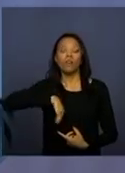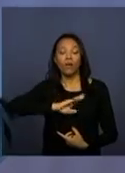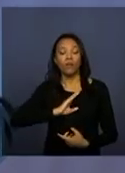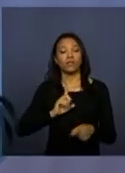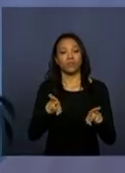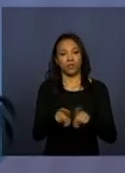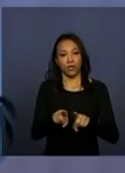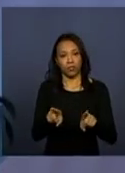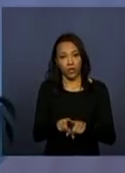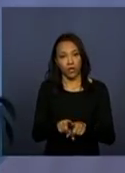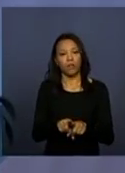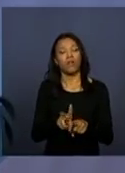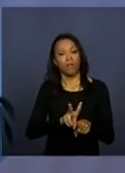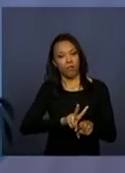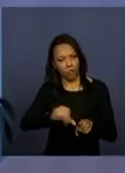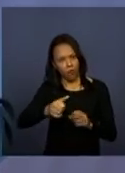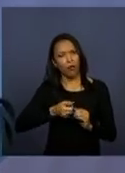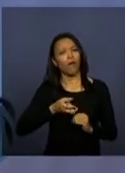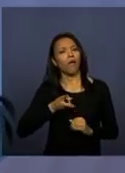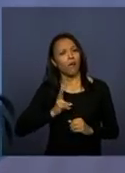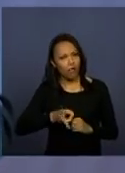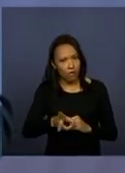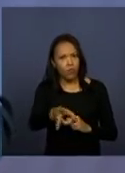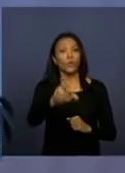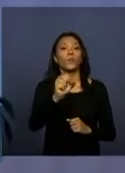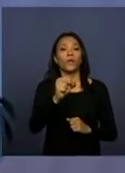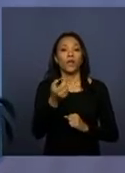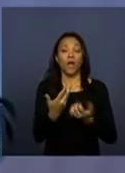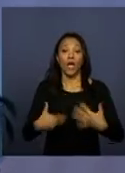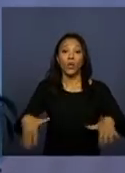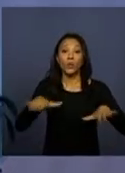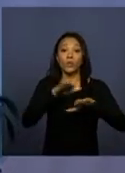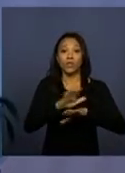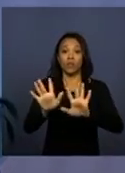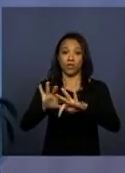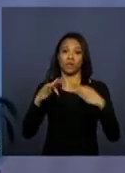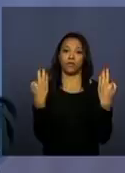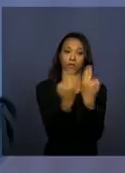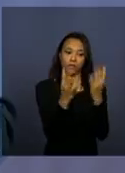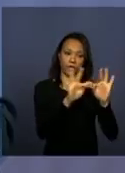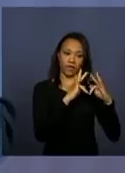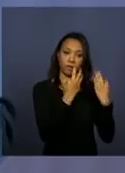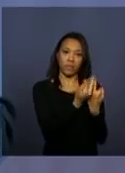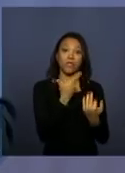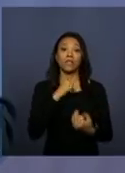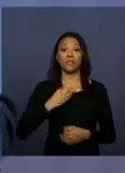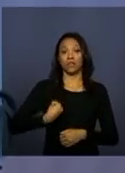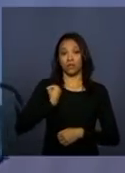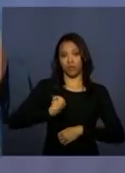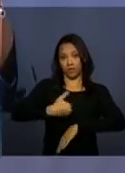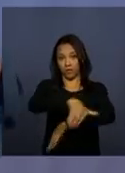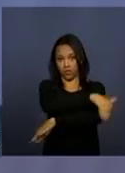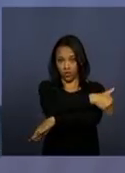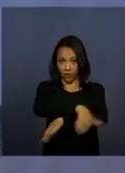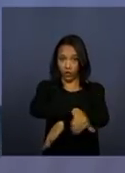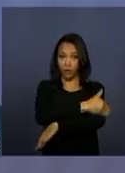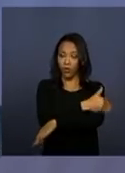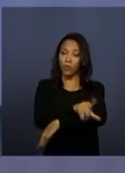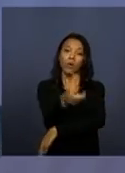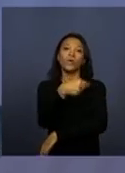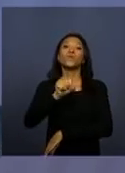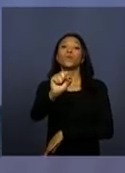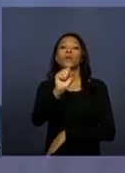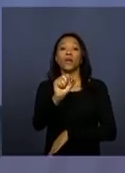também demos continuidade à inclusão das famílias e das pessoas em situação de rua no